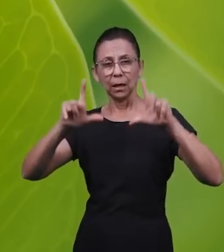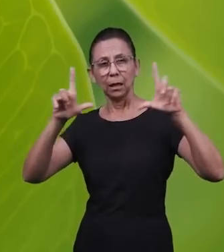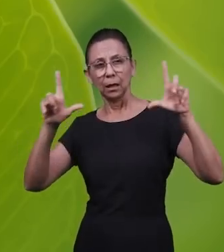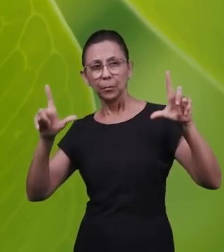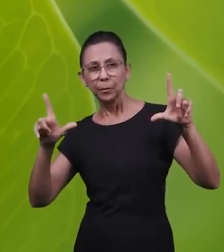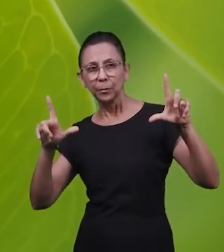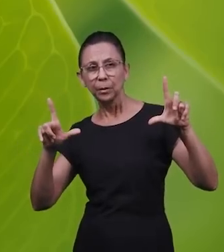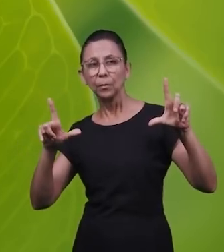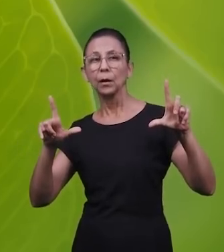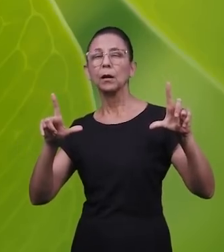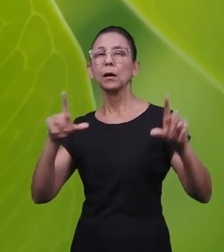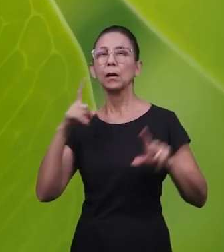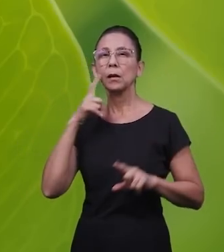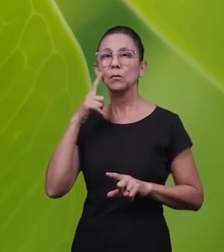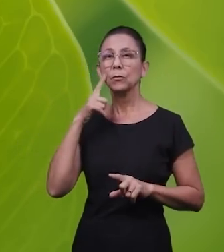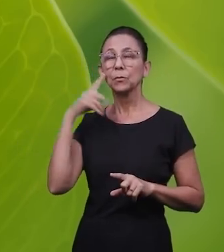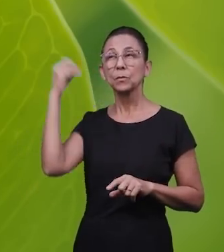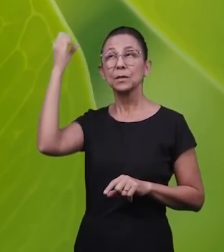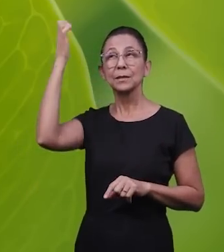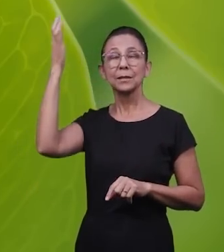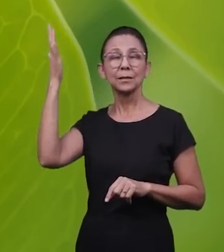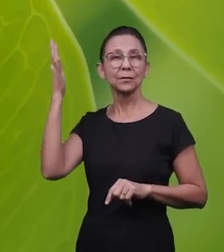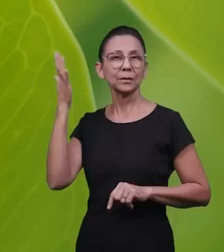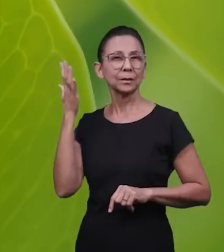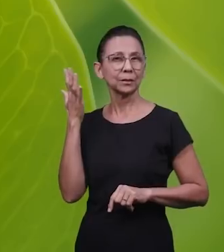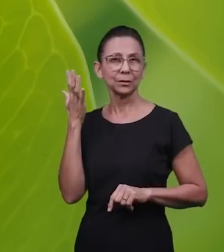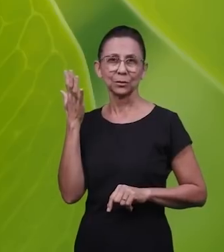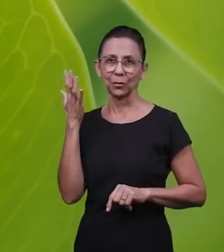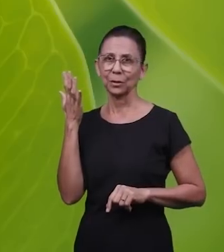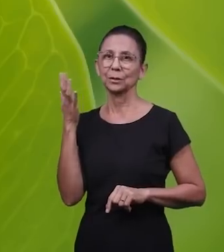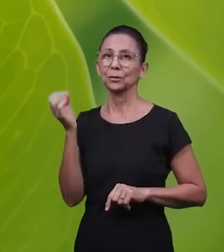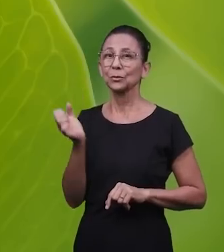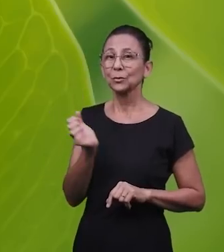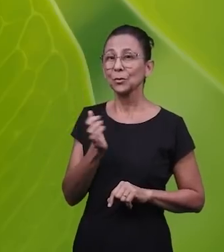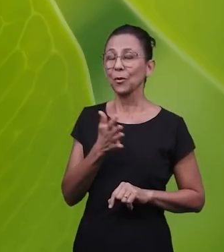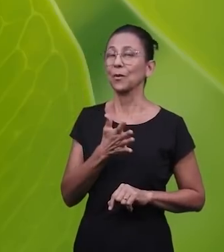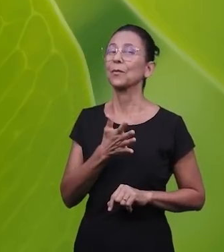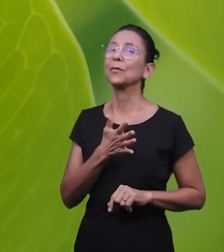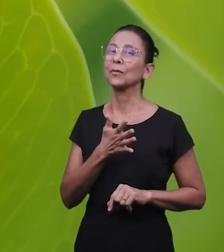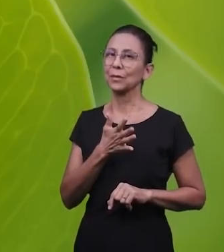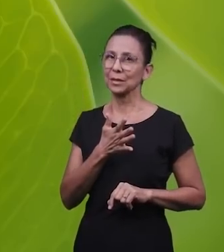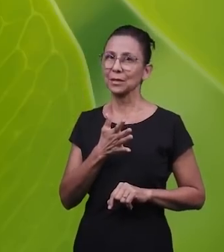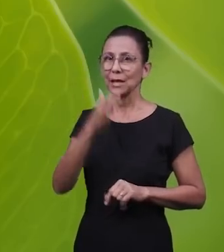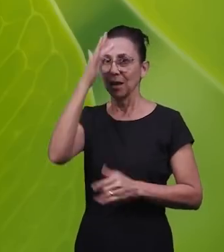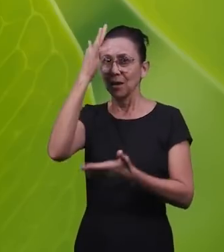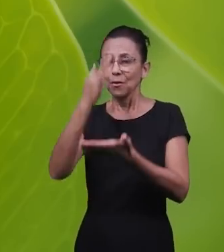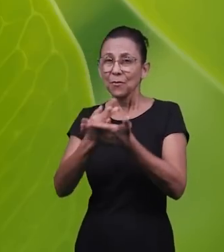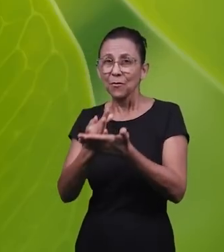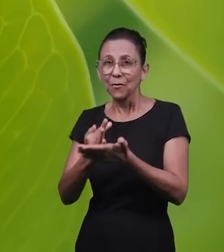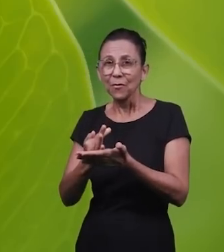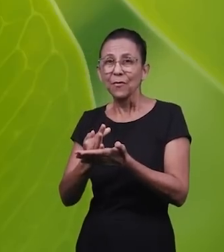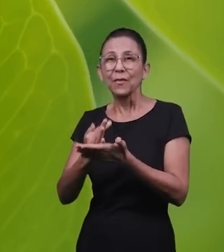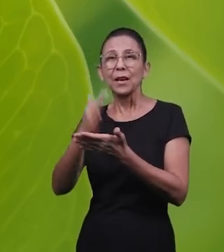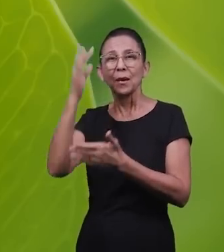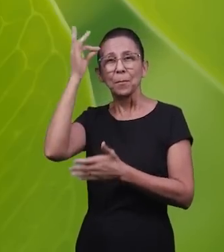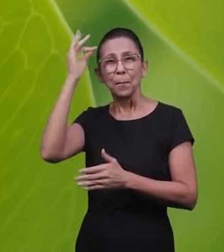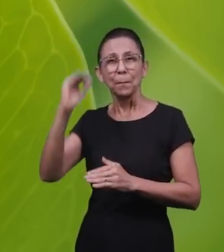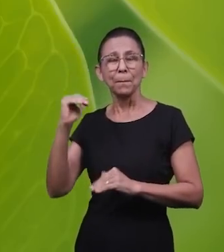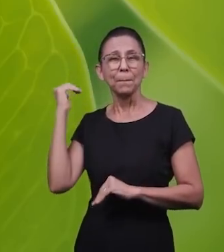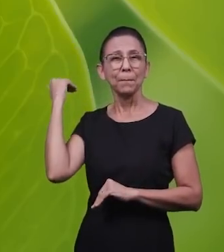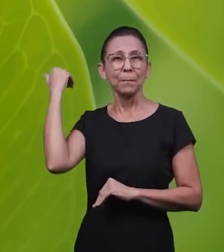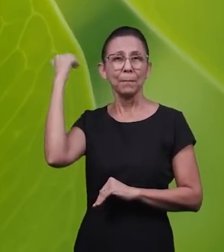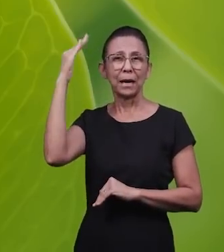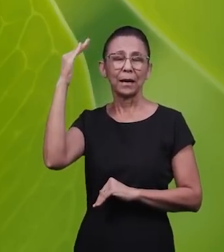aquilo que são as novas revelações que temos visto nesse programa, o fortalecimento da nossa fé e também